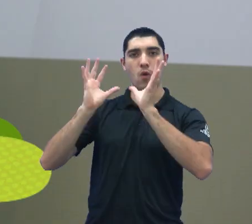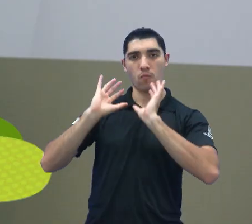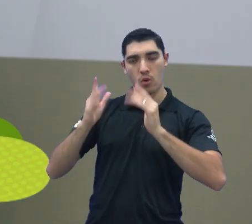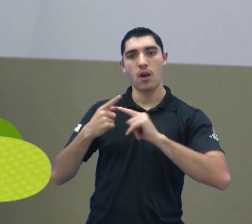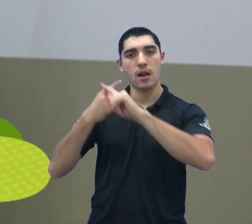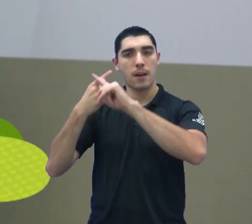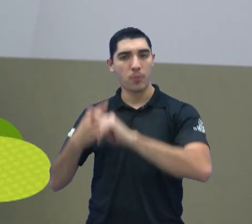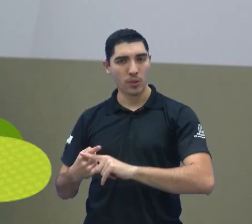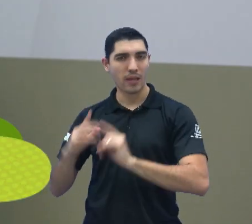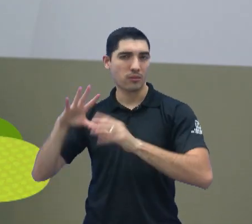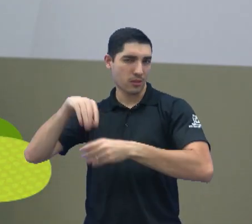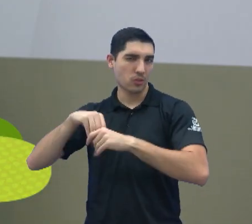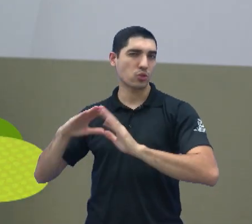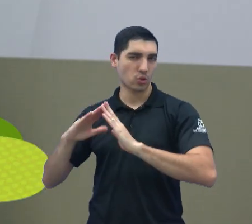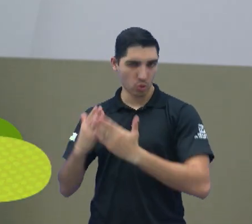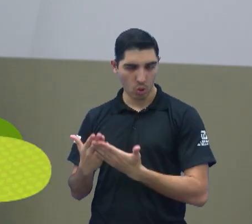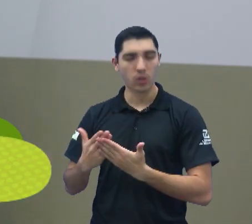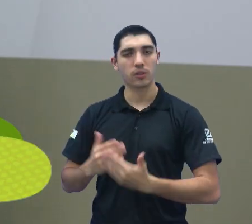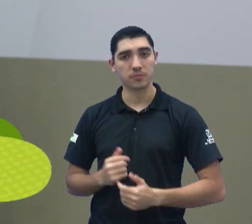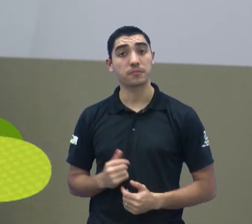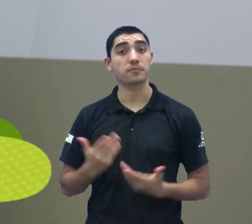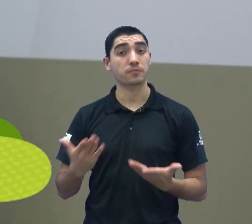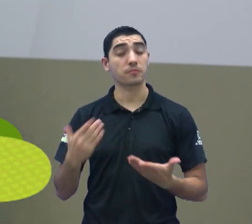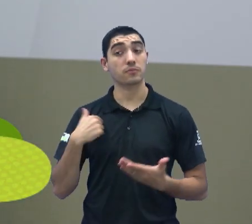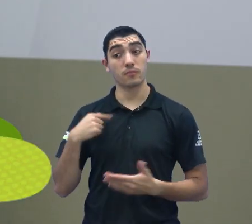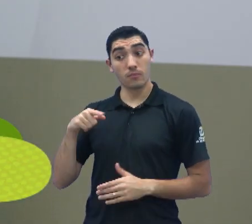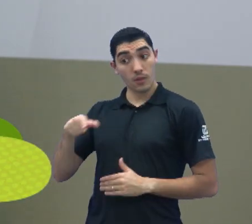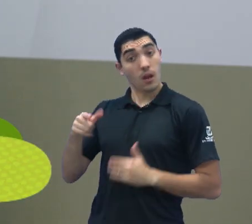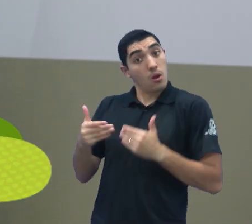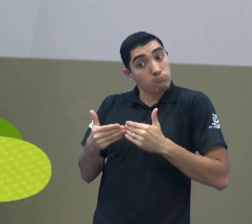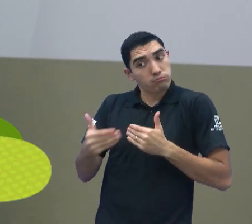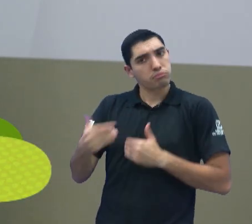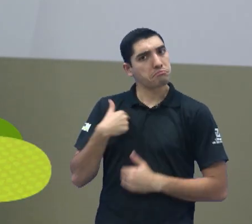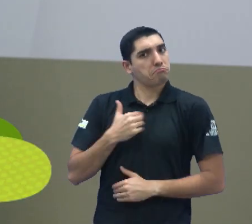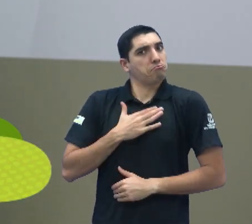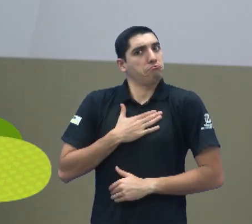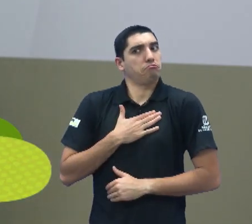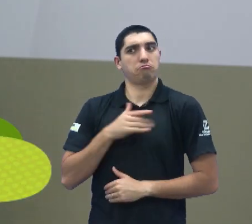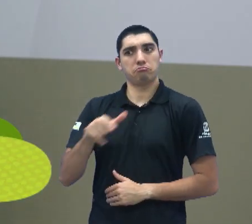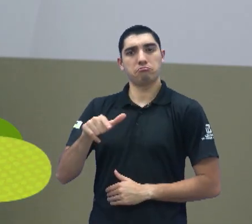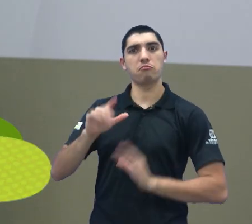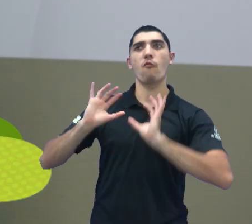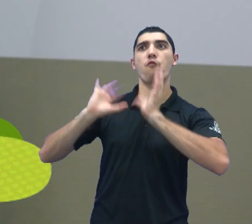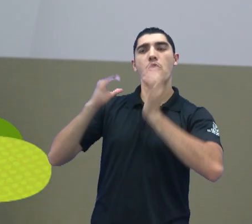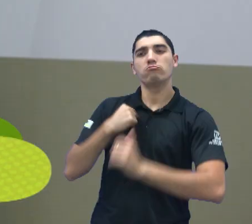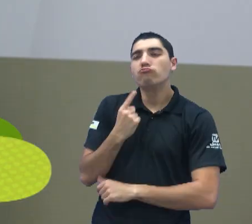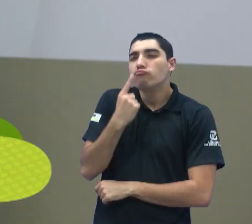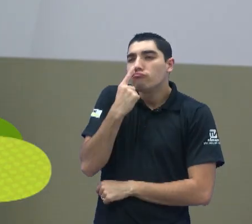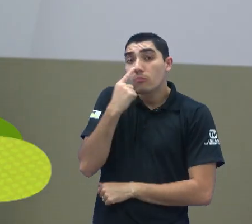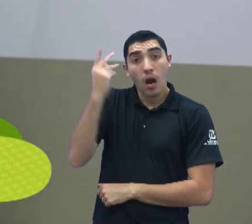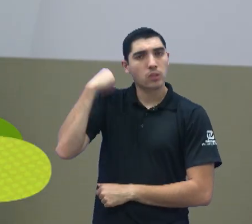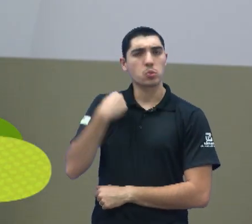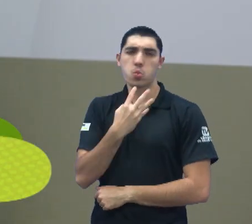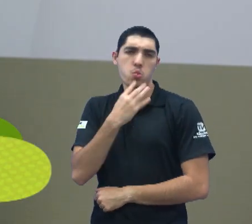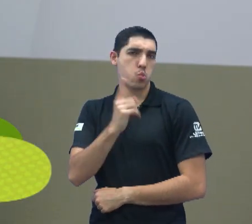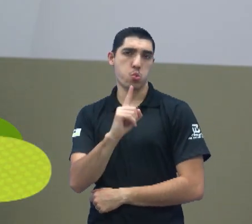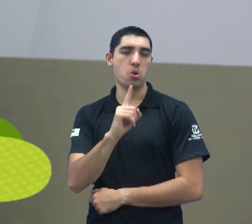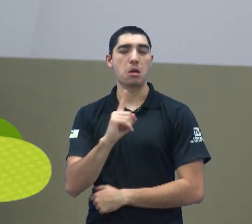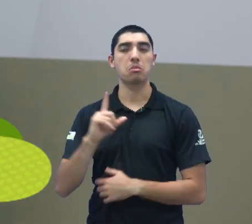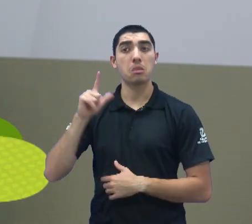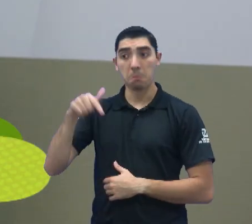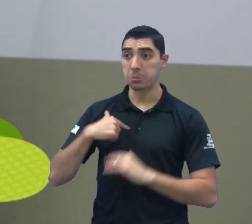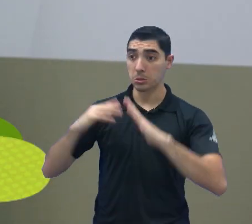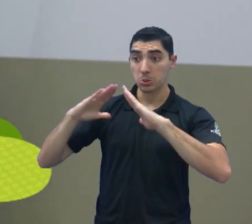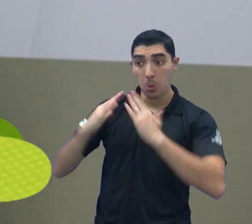escolar. E aí, a partir dali, eu comecei a me apaixonar pelo esporte, porque eu não conhecia tanto o vôlei, né? Então, a escola me mostrou esse